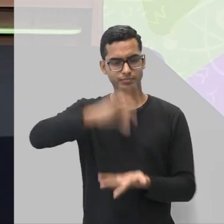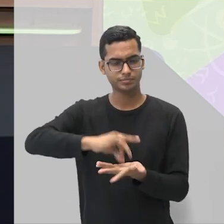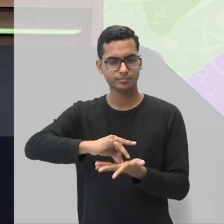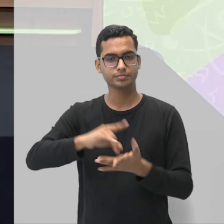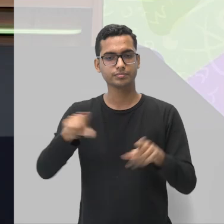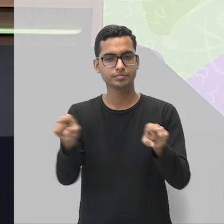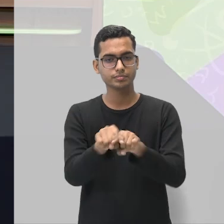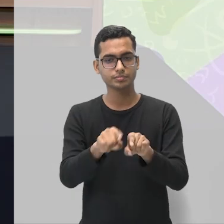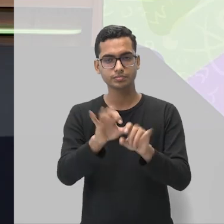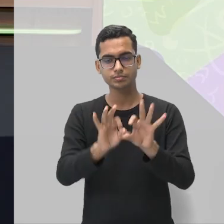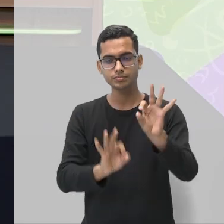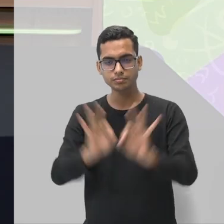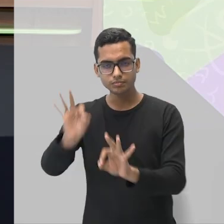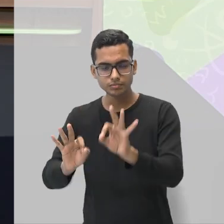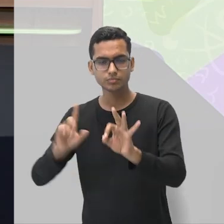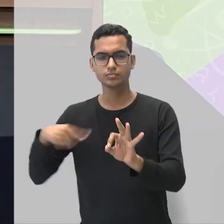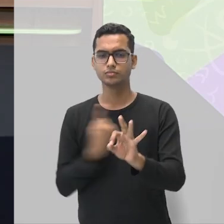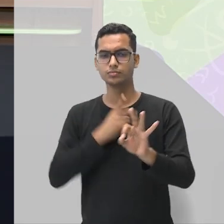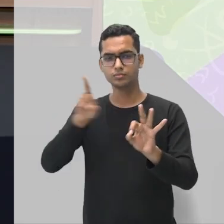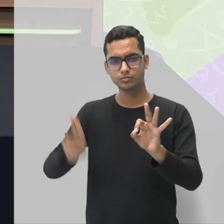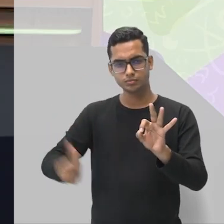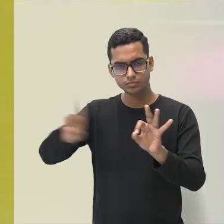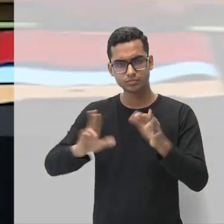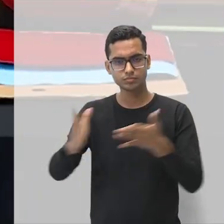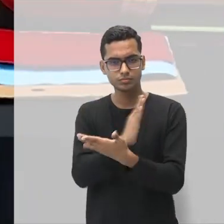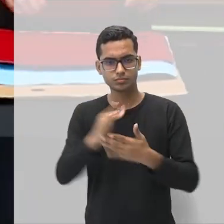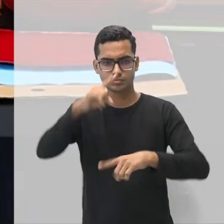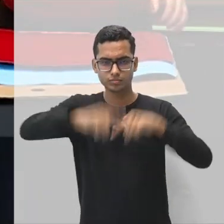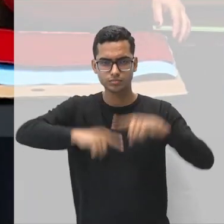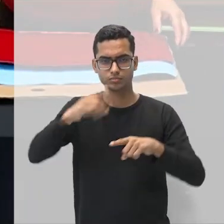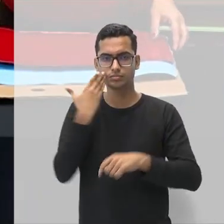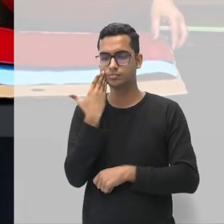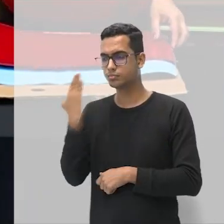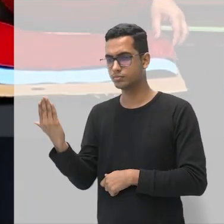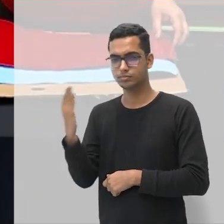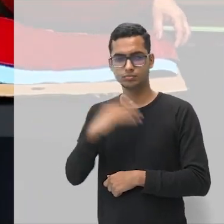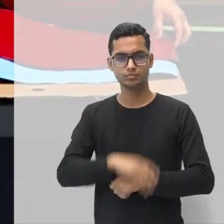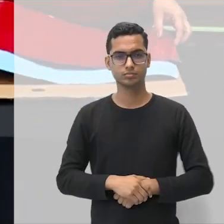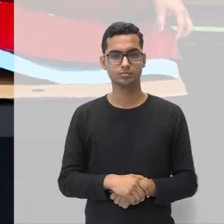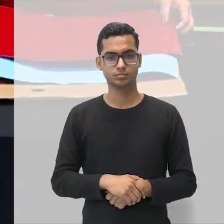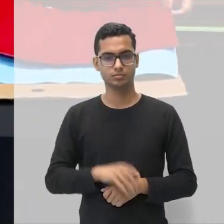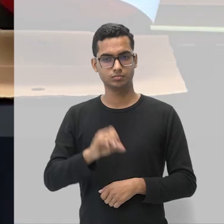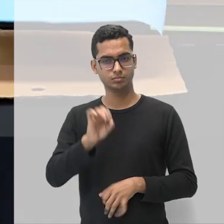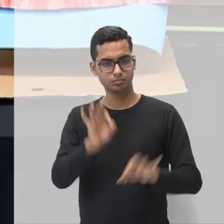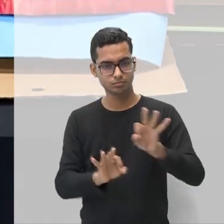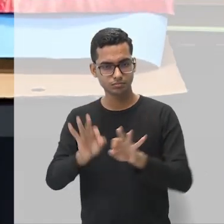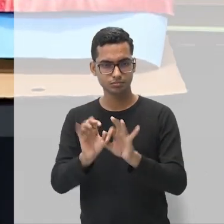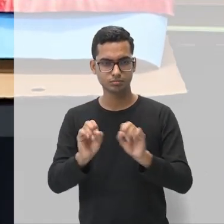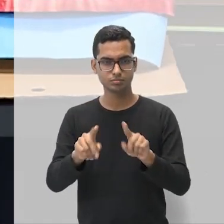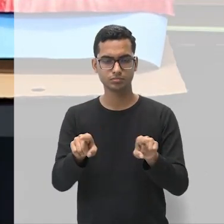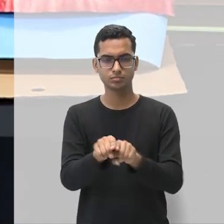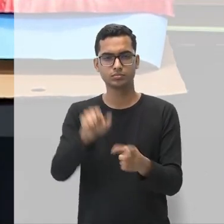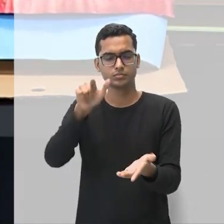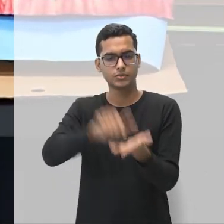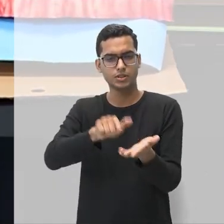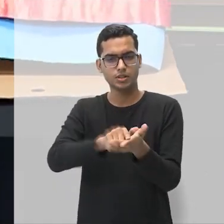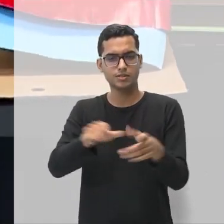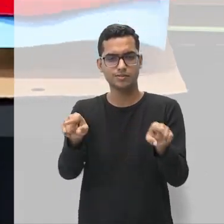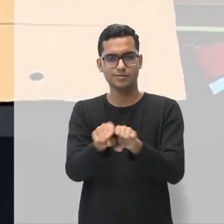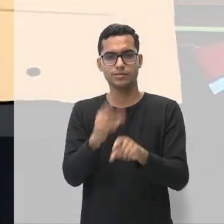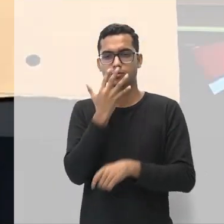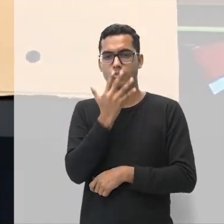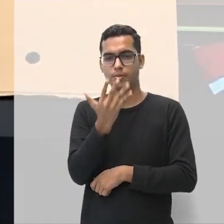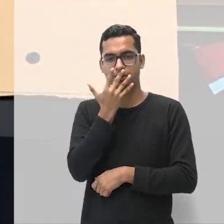Mas para isso nós iremos utilizar alguns materiais. Anotem aí ou separem, tá certo? Papéis